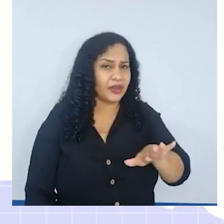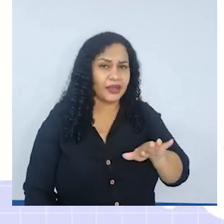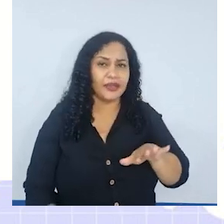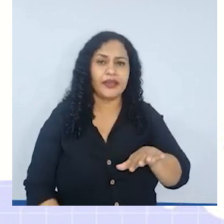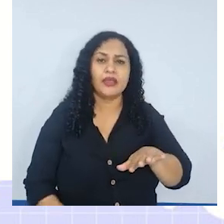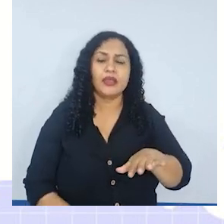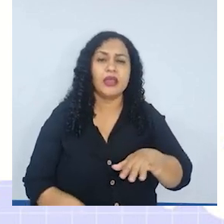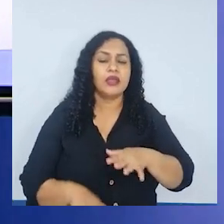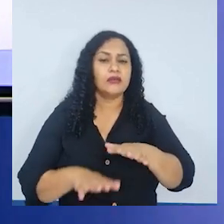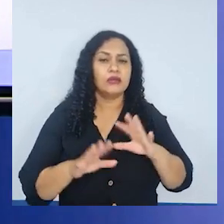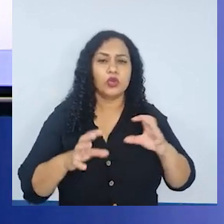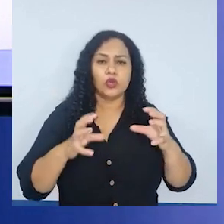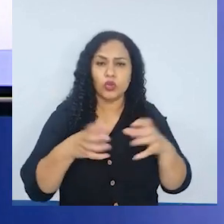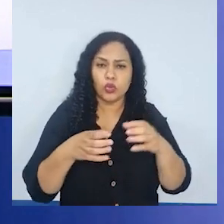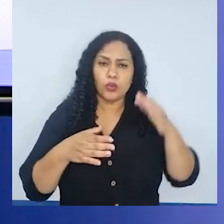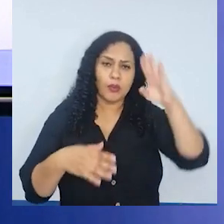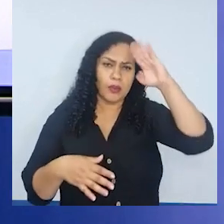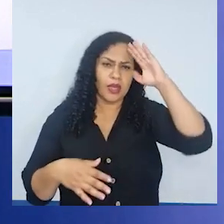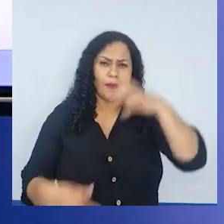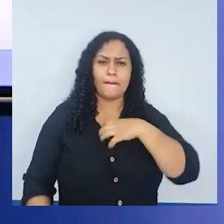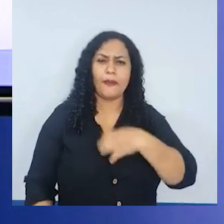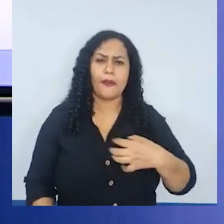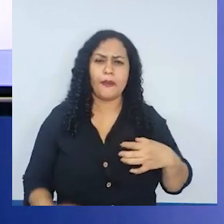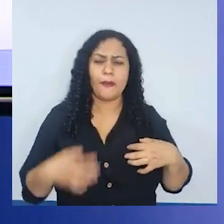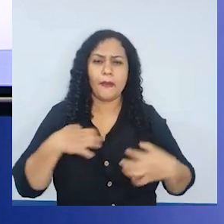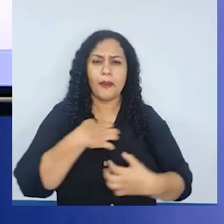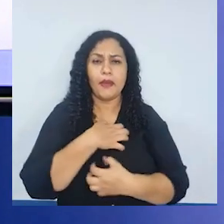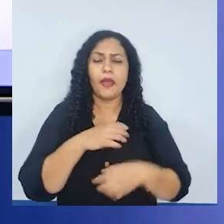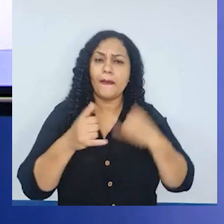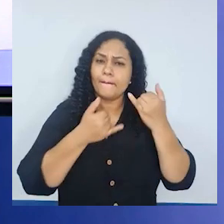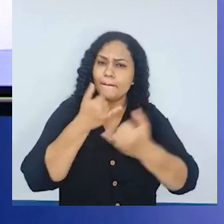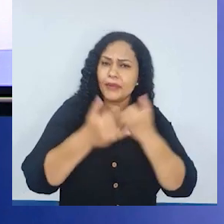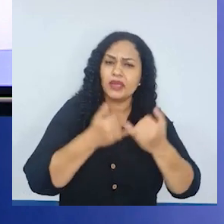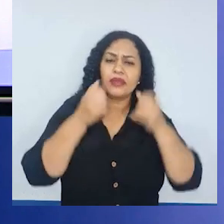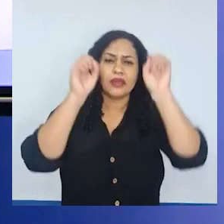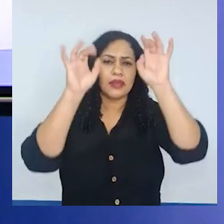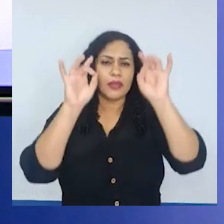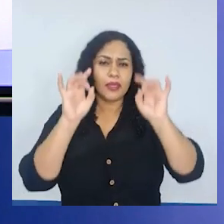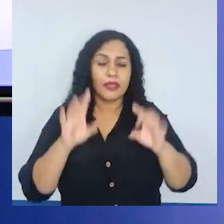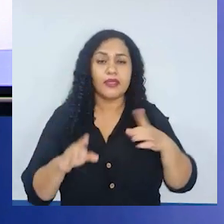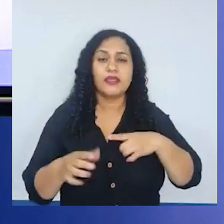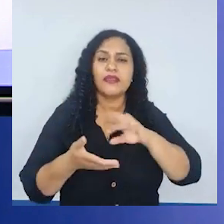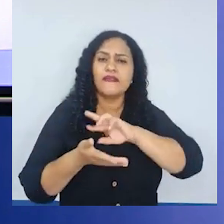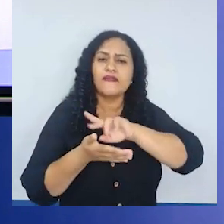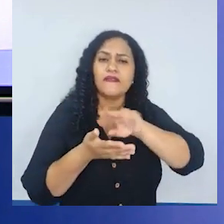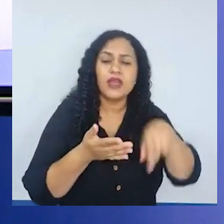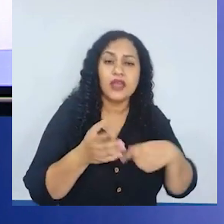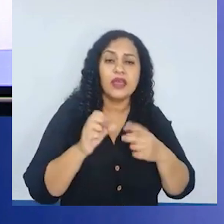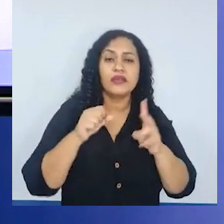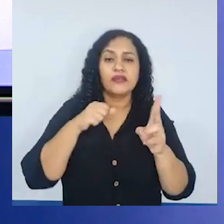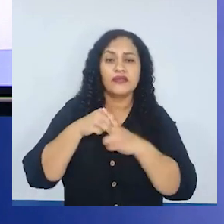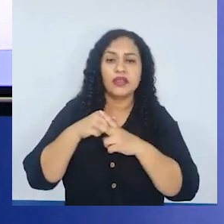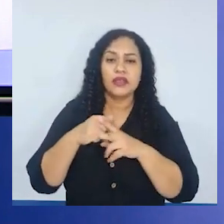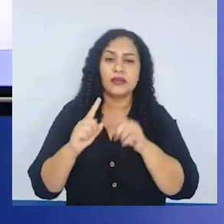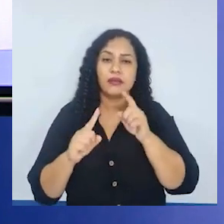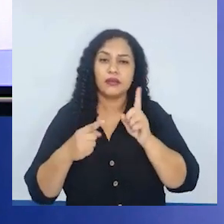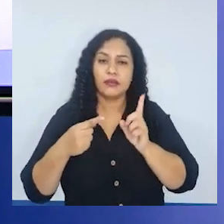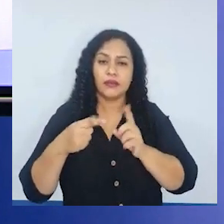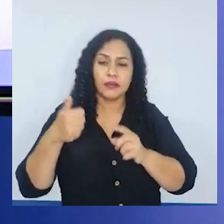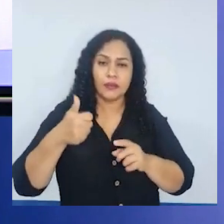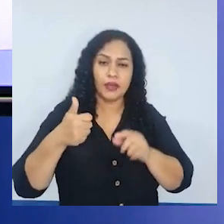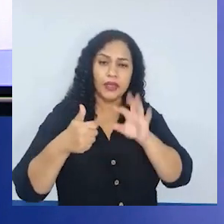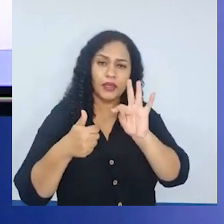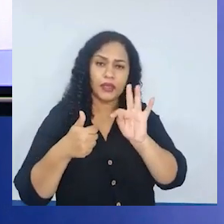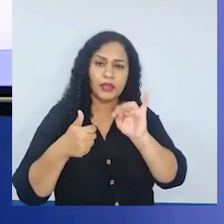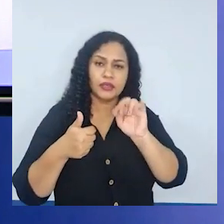brinquem na neve. Olha só, aqui nós temos vários verbos. Nós temos os verbos tivesse e brincaria,